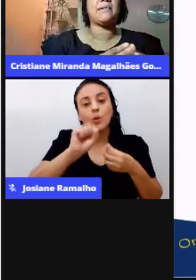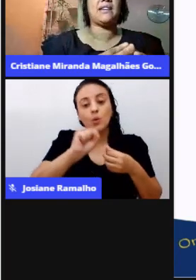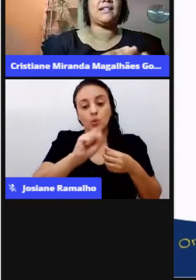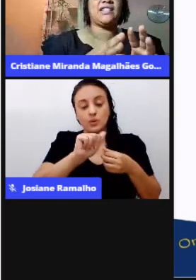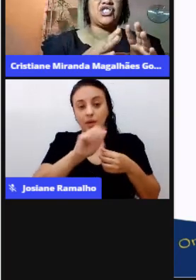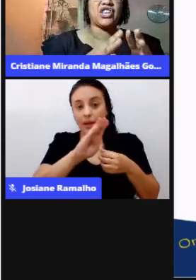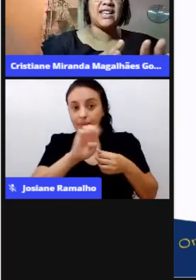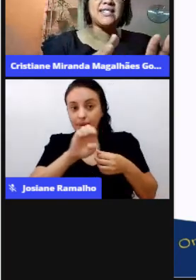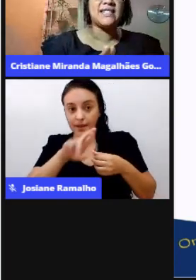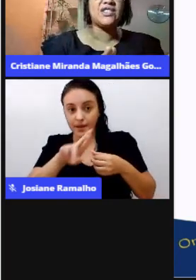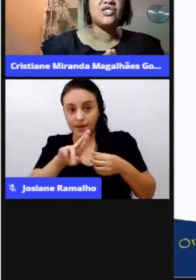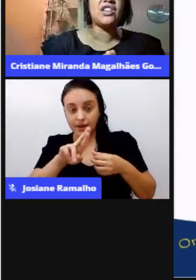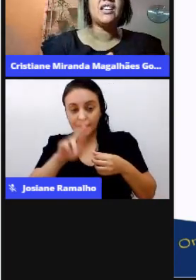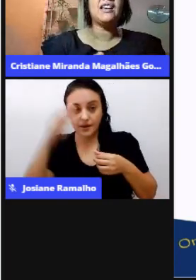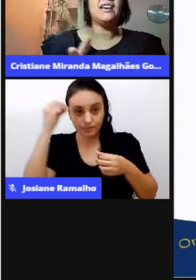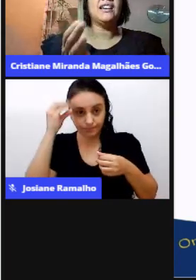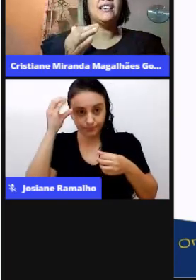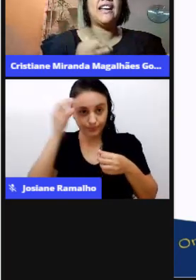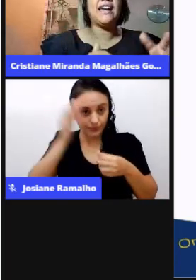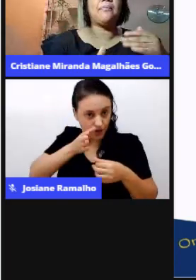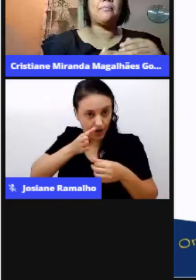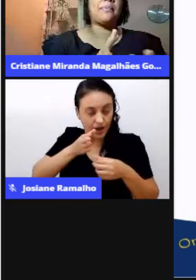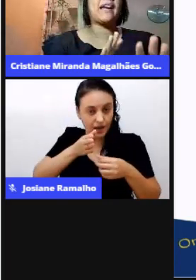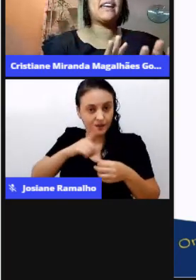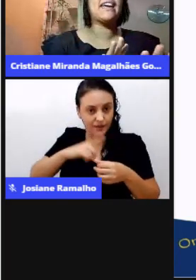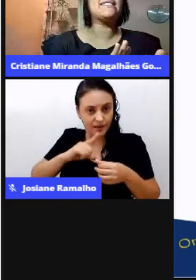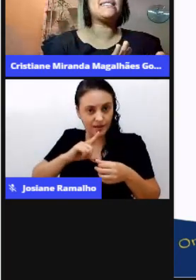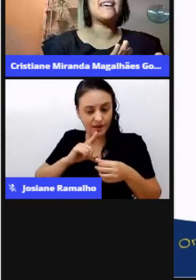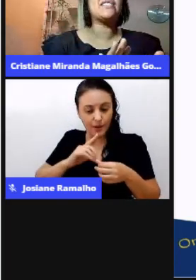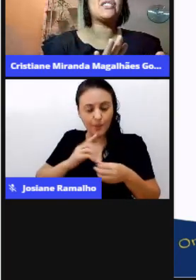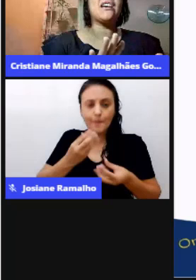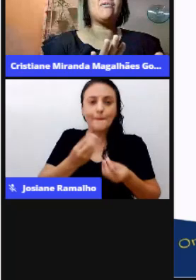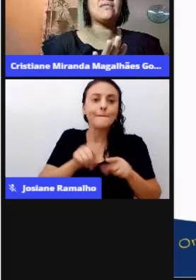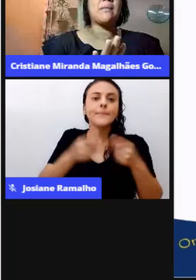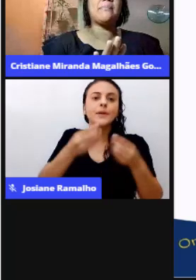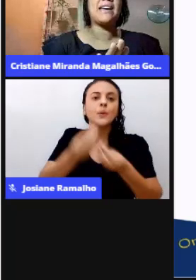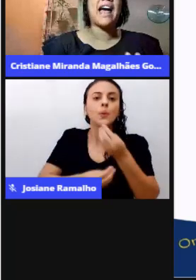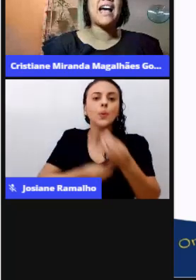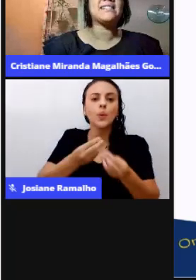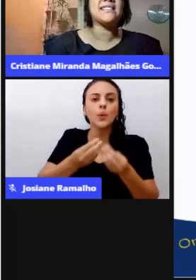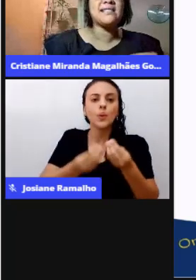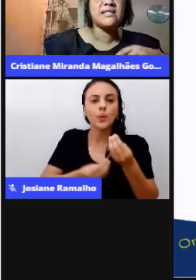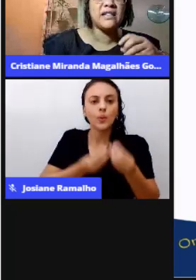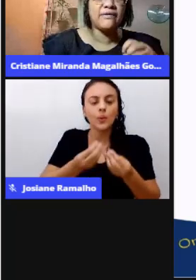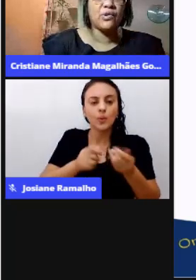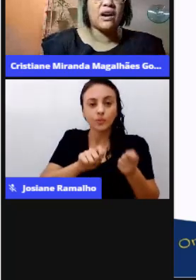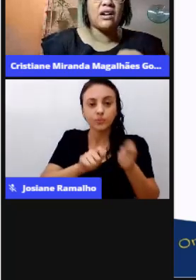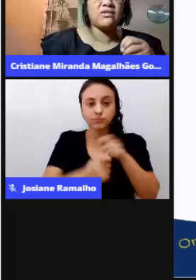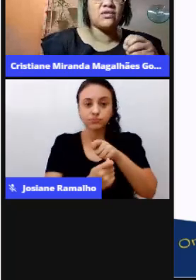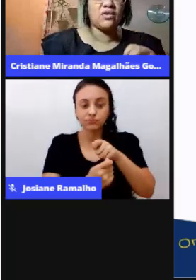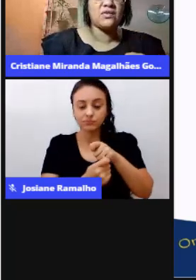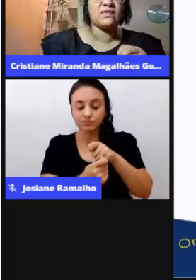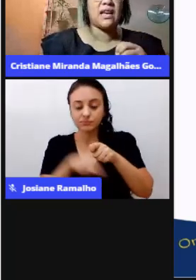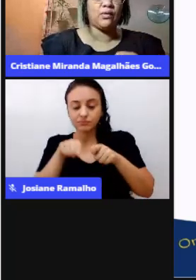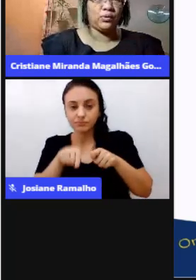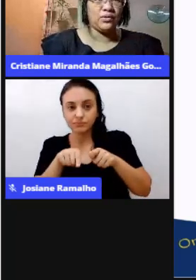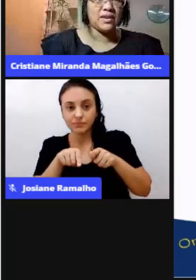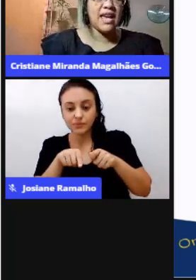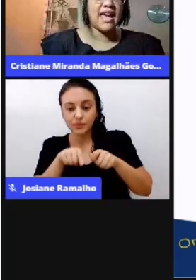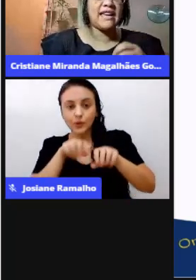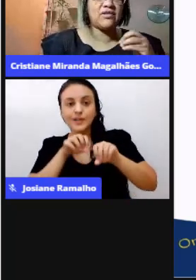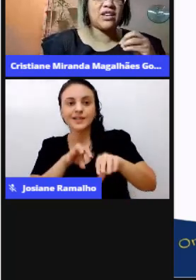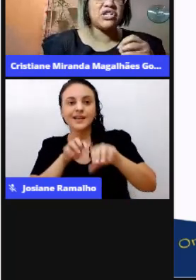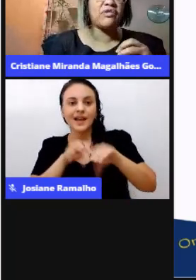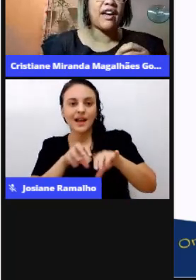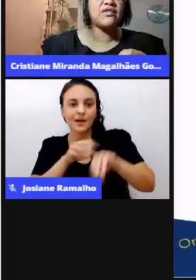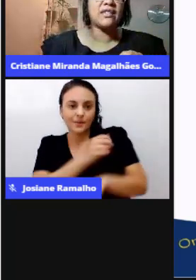esse saber que já existe, para que ele seja um saber acessível aos nossos alunos.